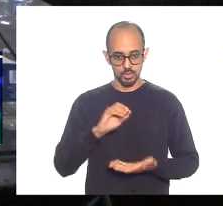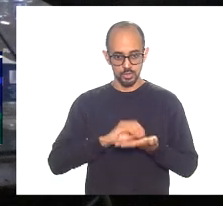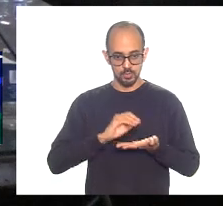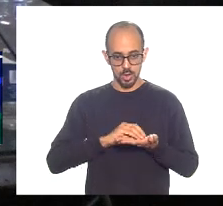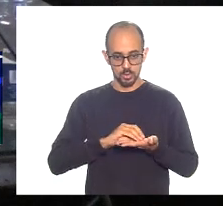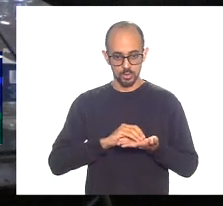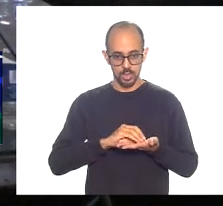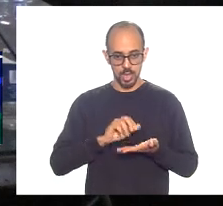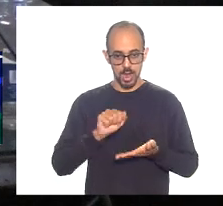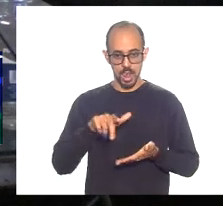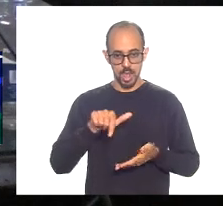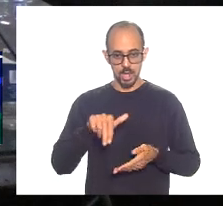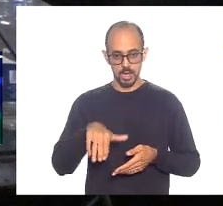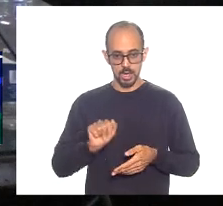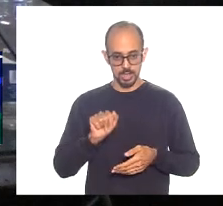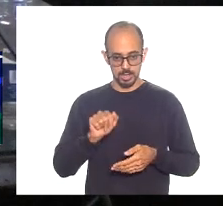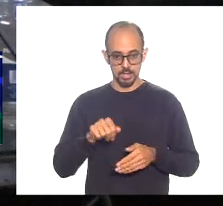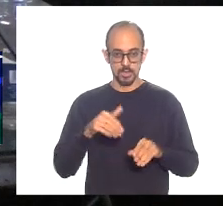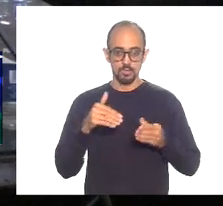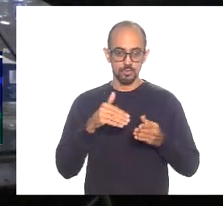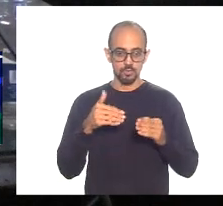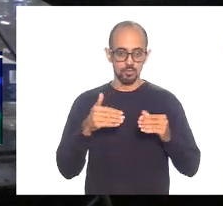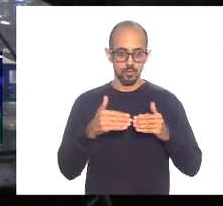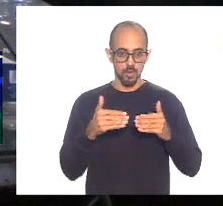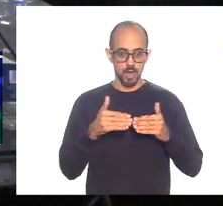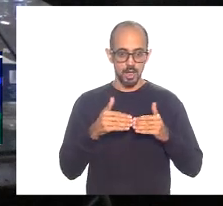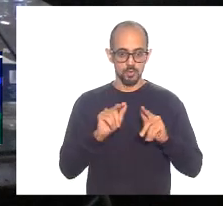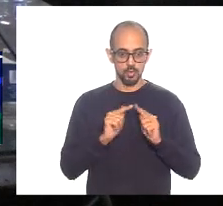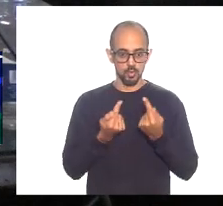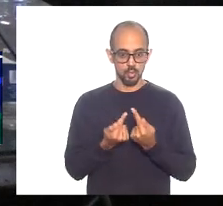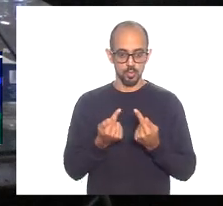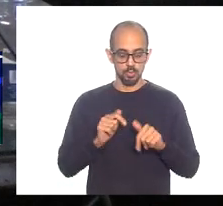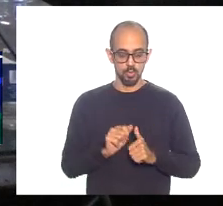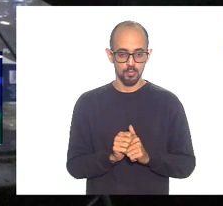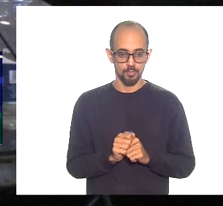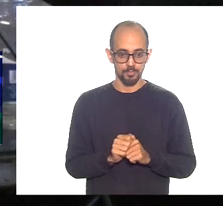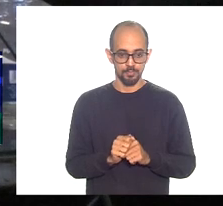deputada Ana Passos favorável no grupo